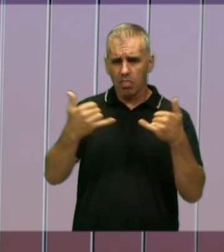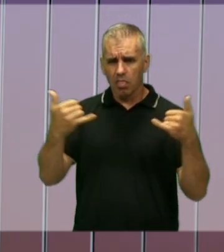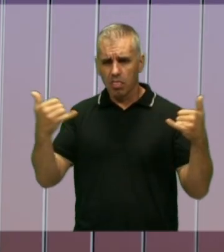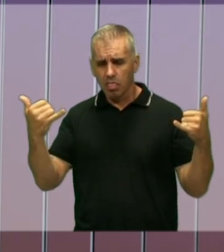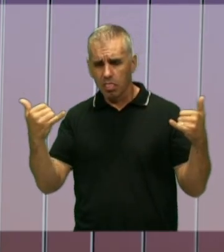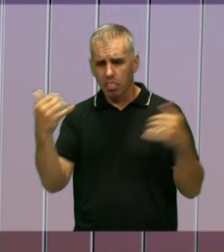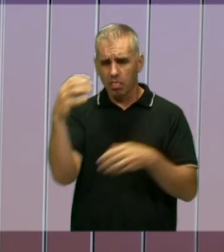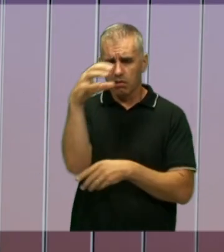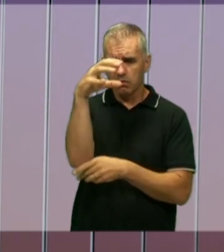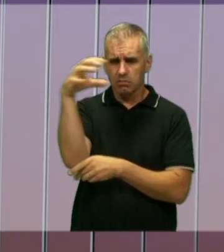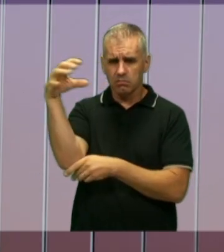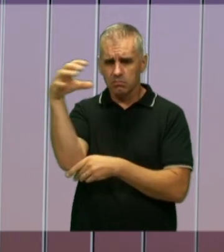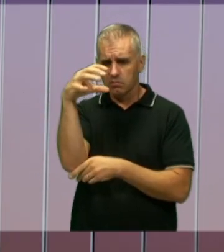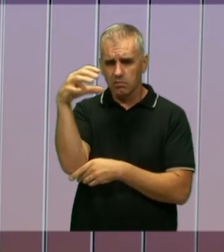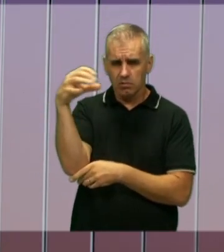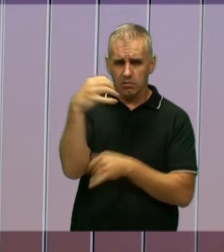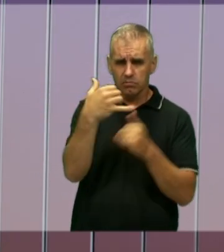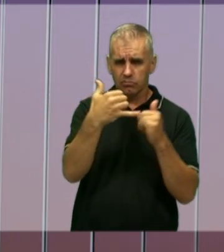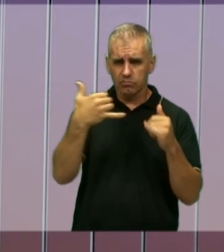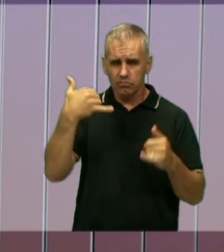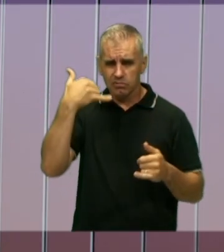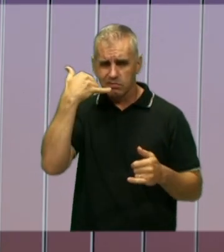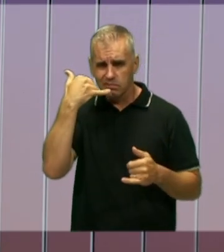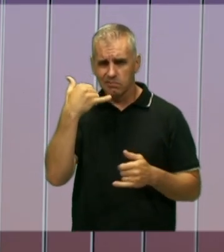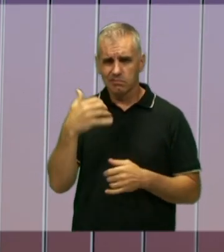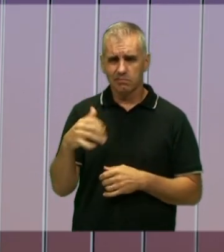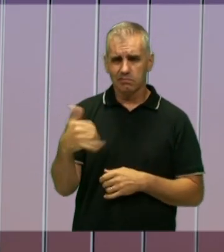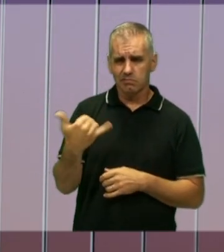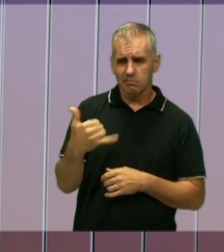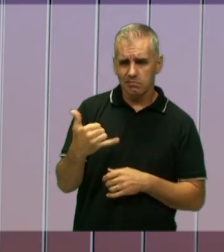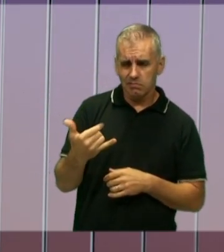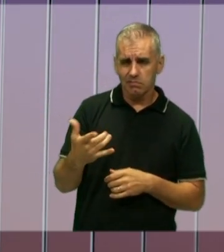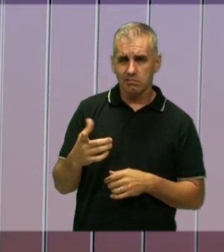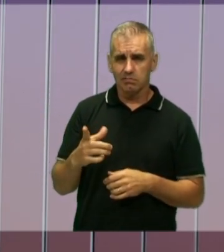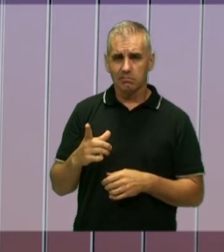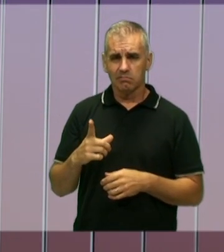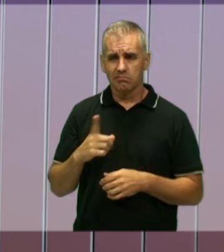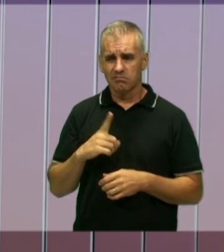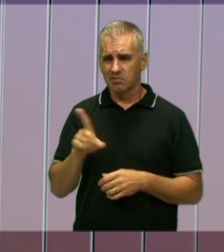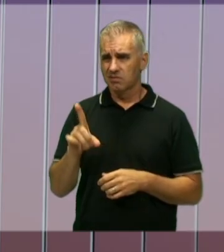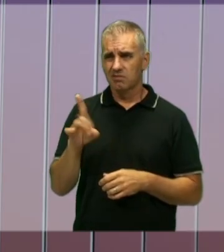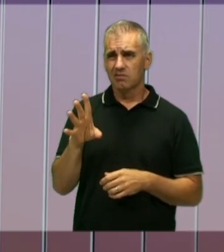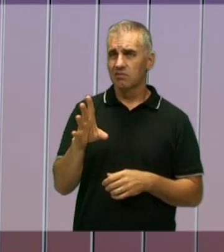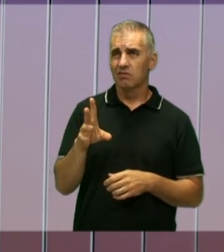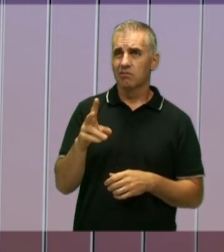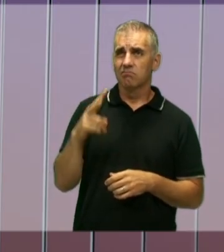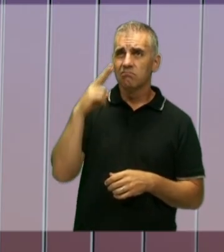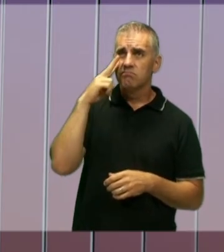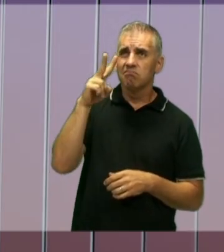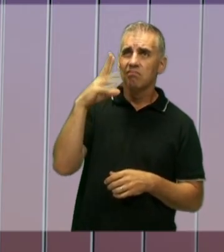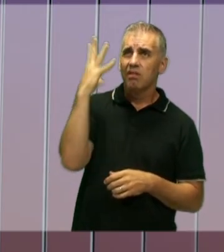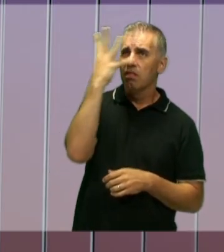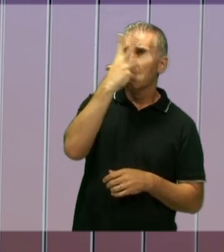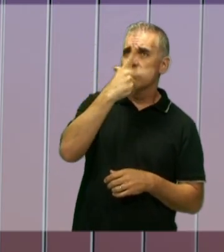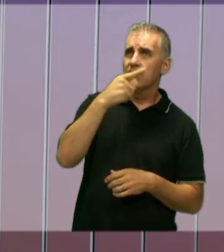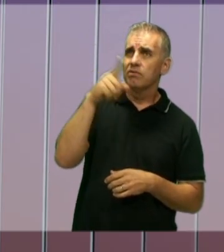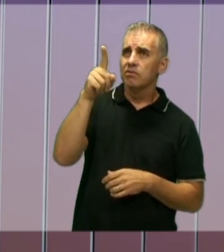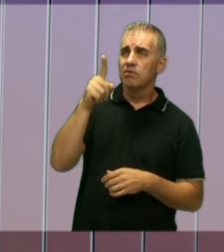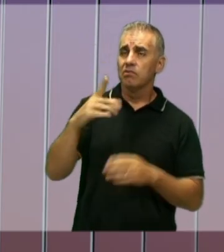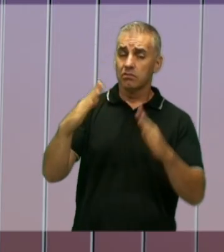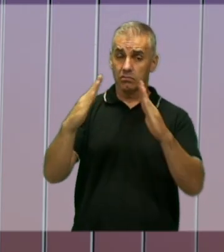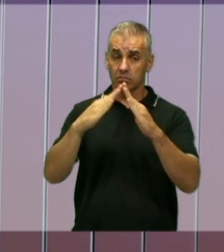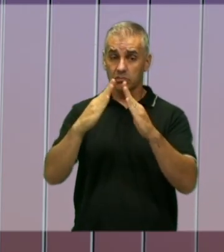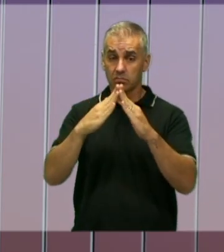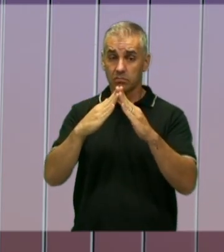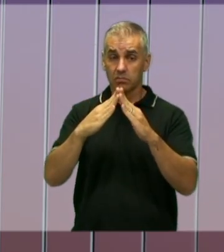postes, tá catastrófico aqui. Porque não é só uma questão estética, não é só aparência, né? Tem gente que mora numa casa,